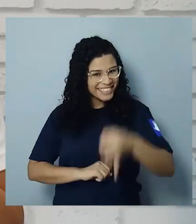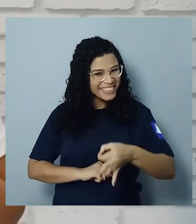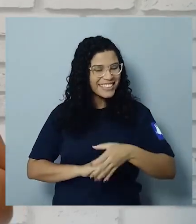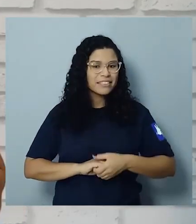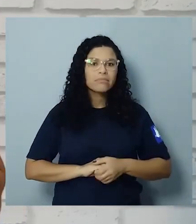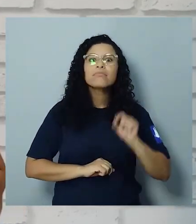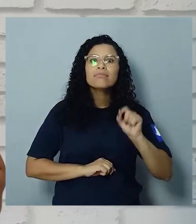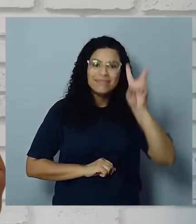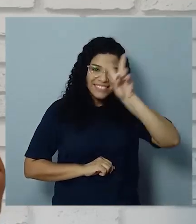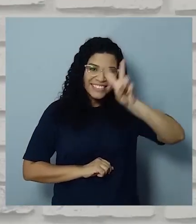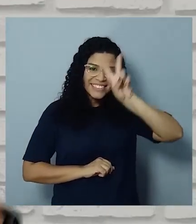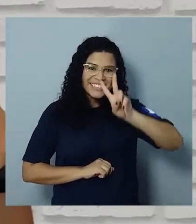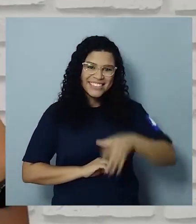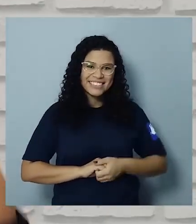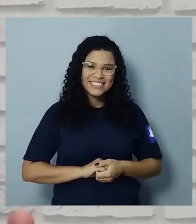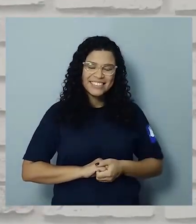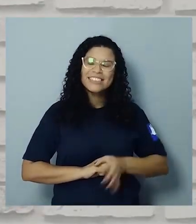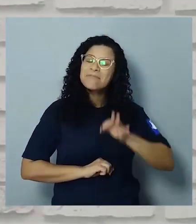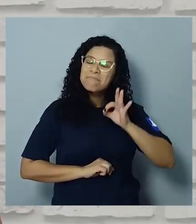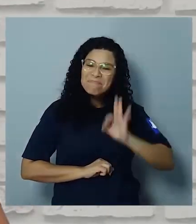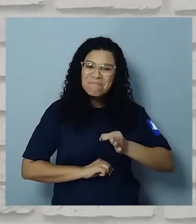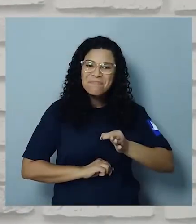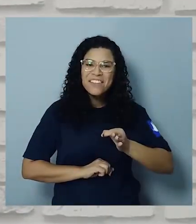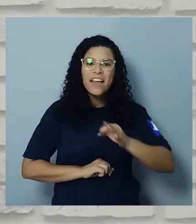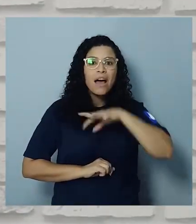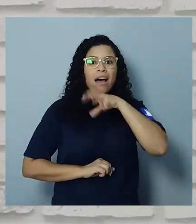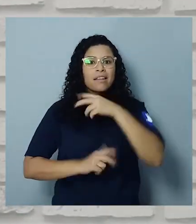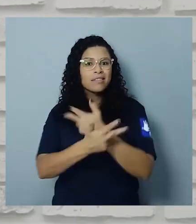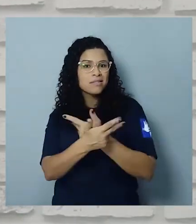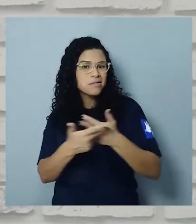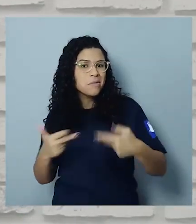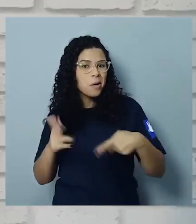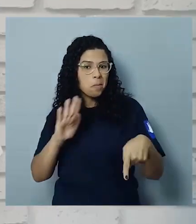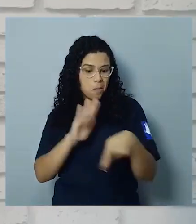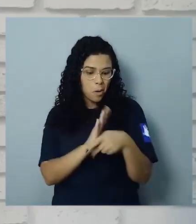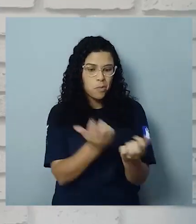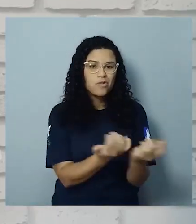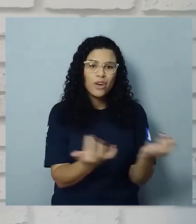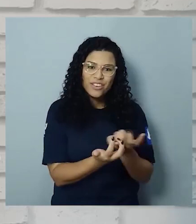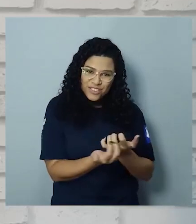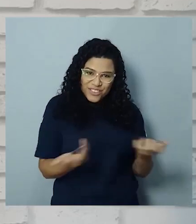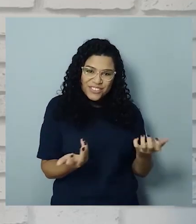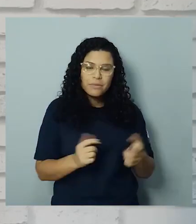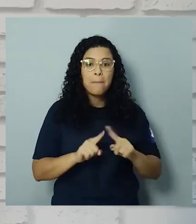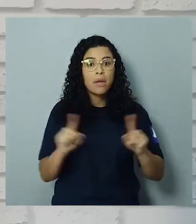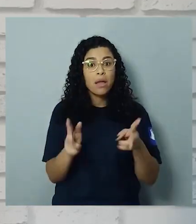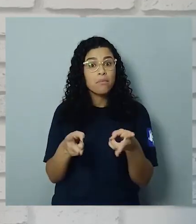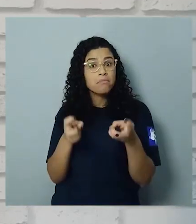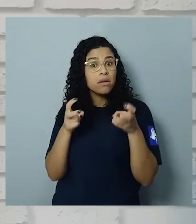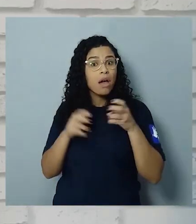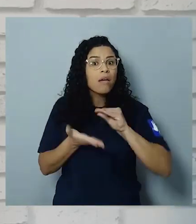certo tinha que lembra isso mesmo bichinhos de Jardim mas também percebemos